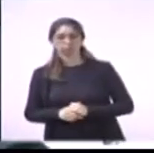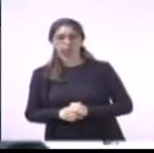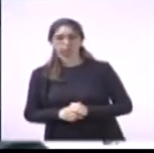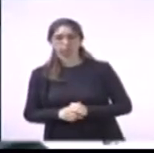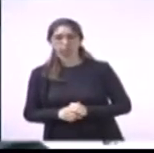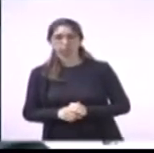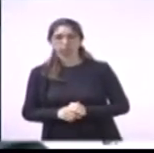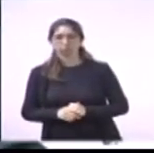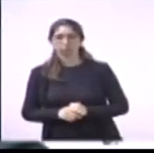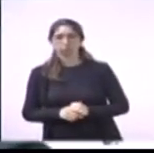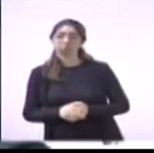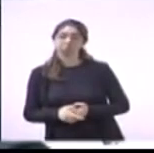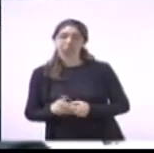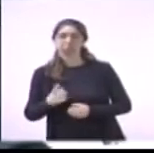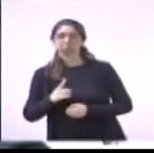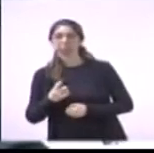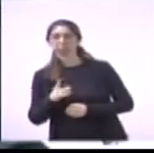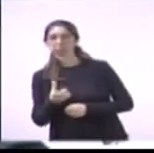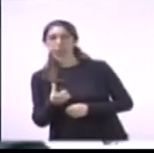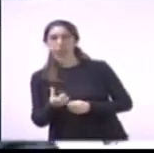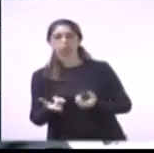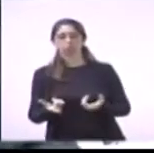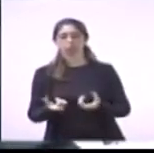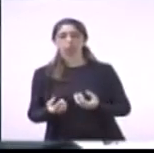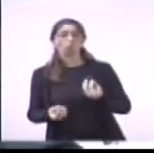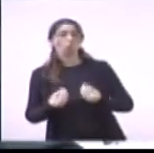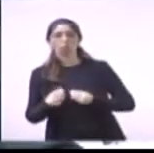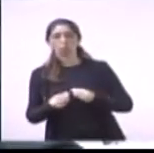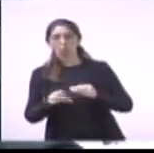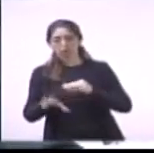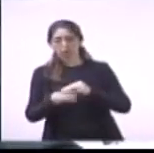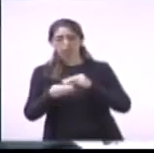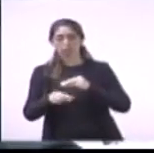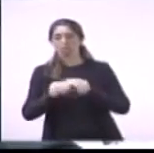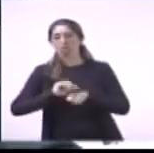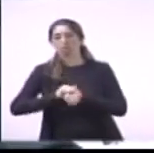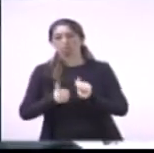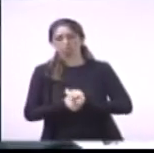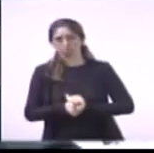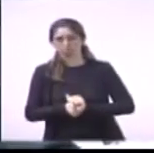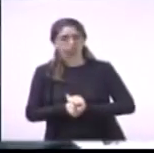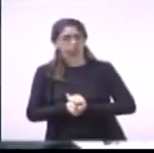colocações, que não tinha nenhum vício e nenhuma brecha na situação